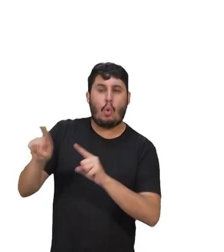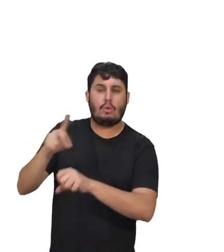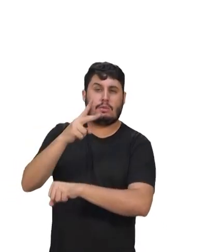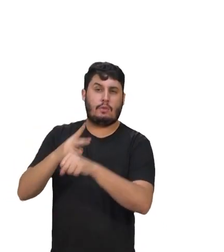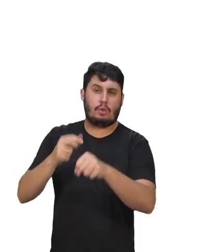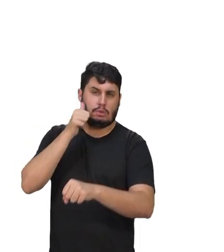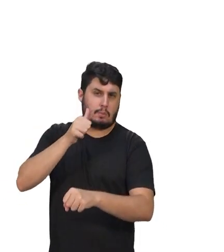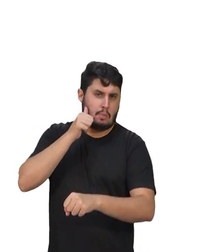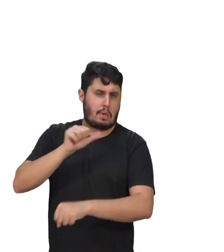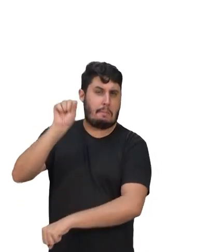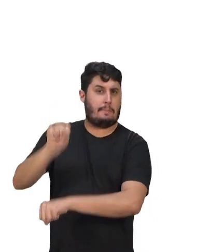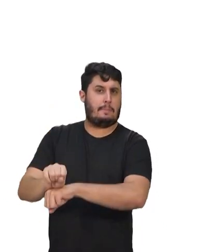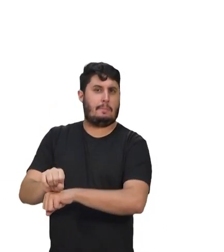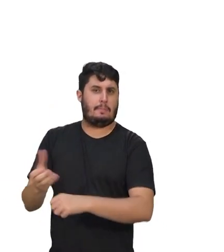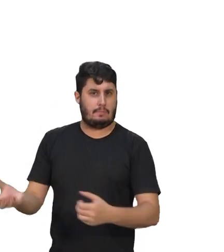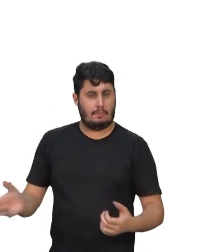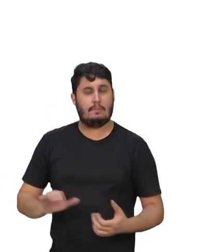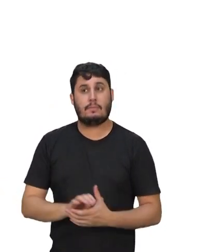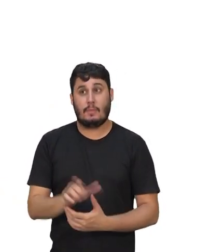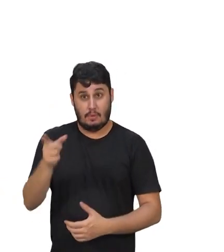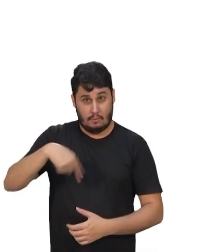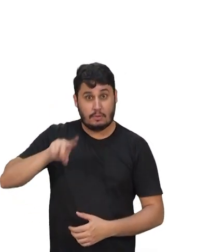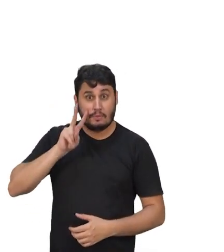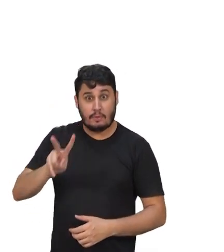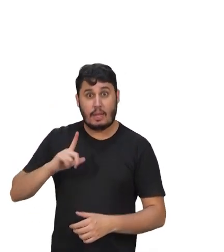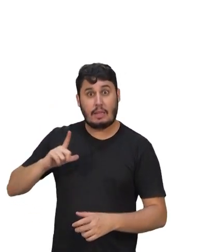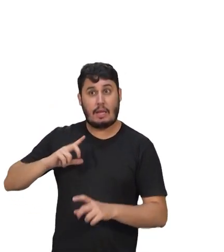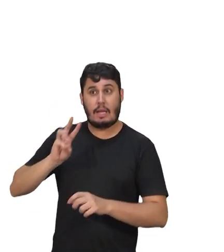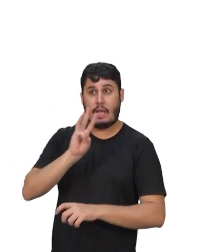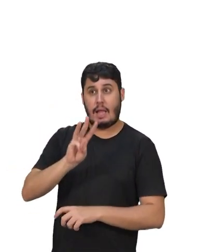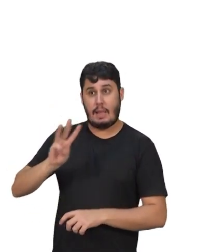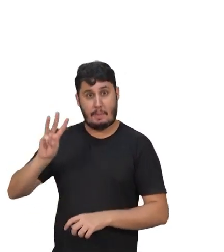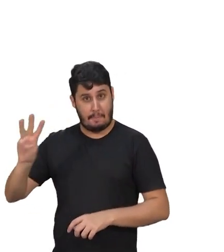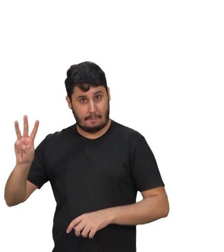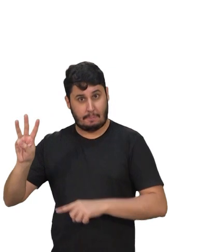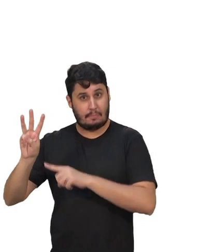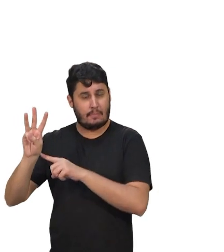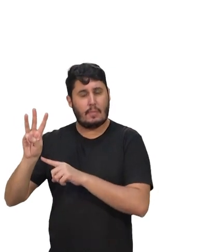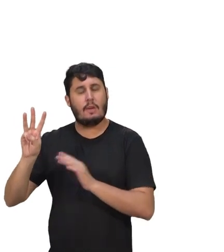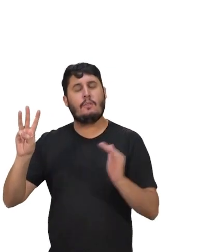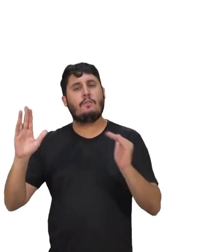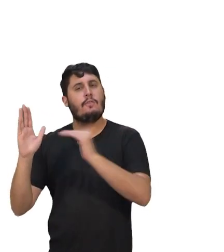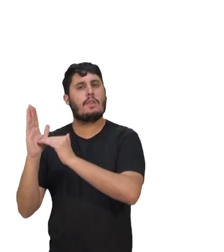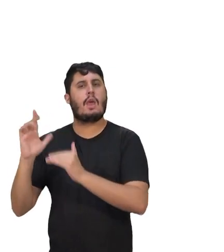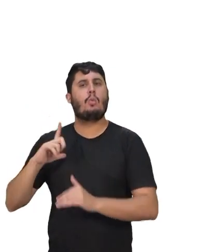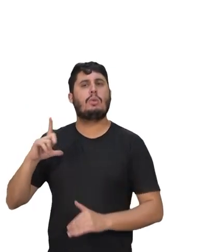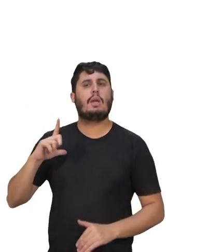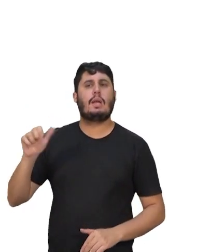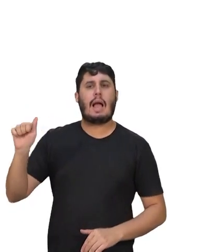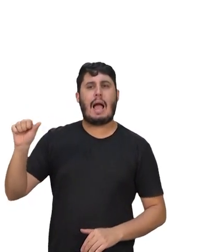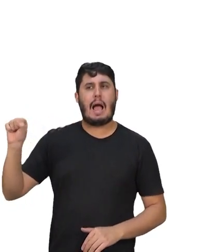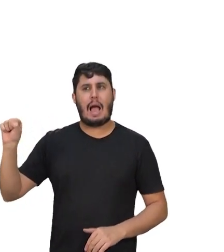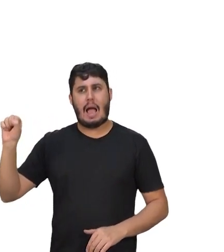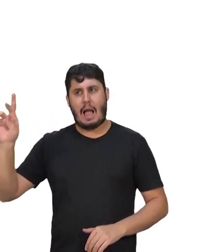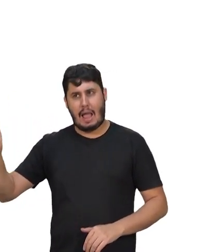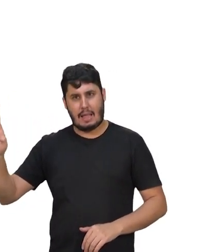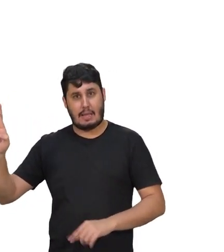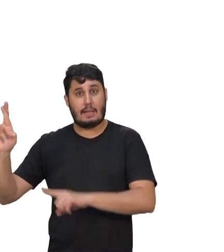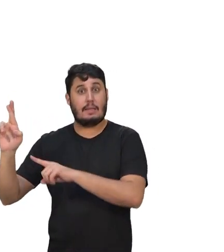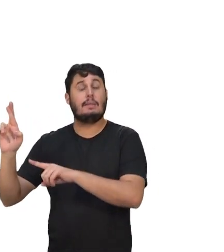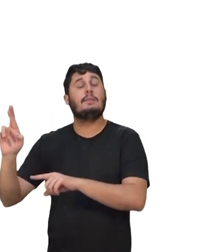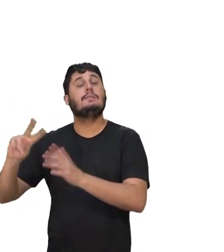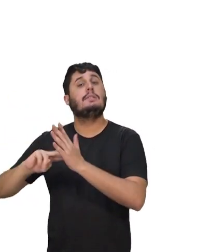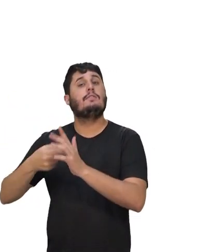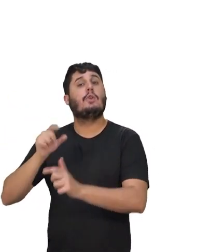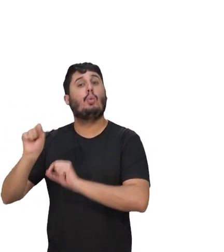onde foi retirado desse site. Vejam que o site termina com .ar. Isso aí indica que o site foi tirado, essa imagem foi